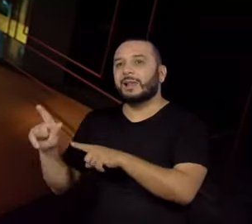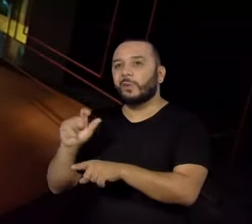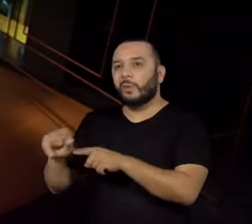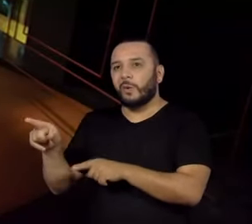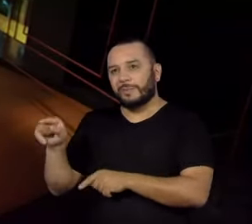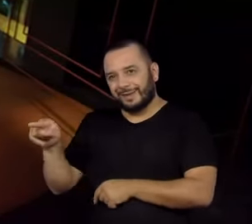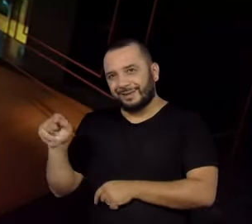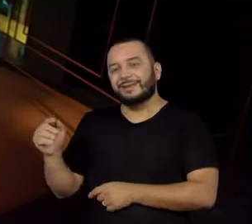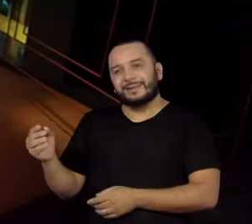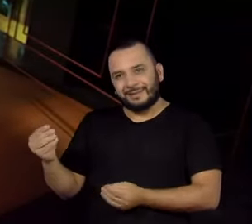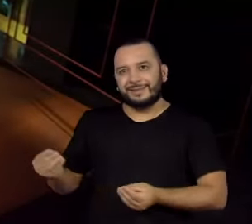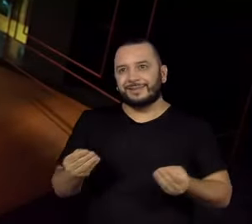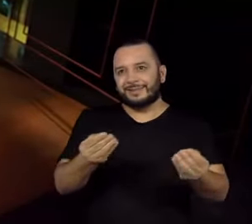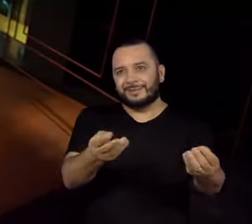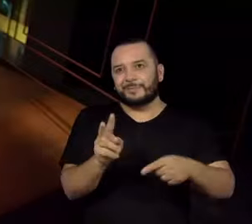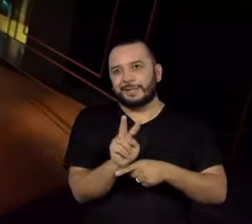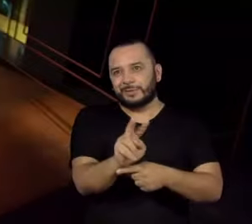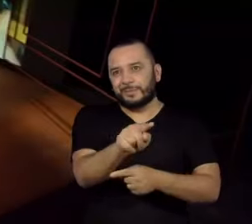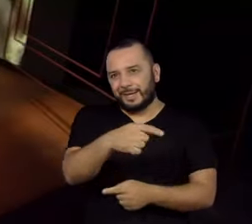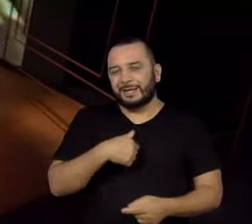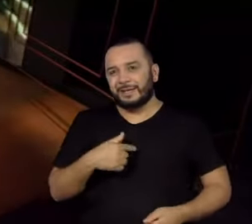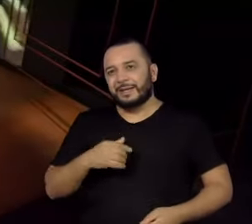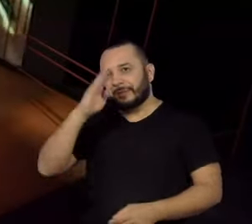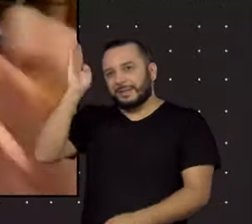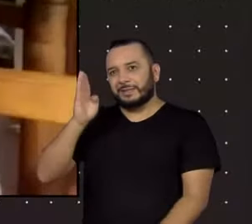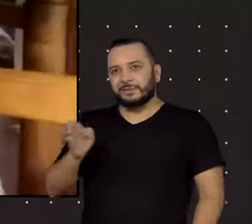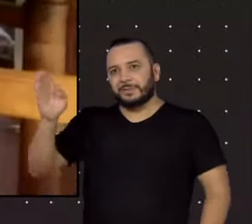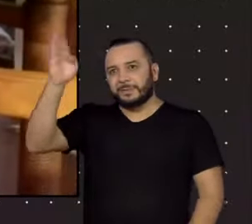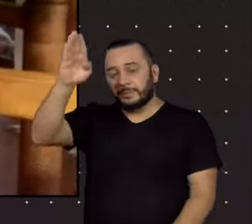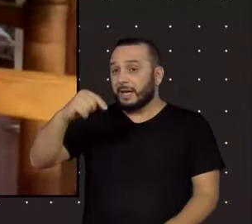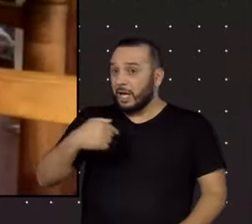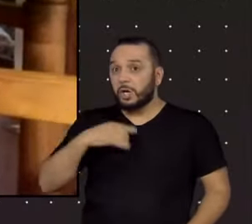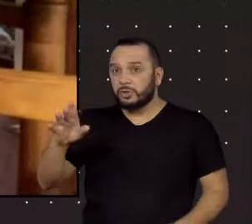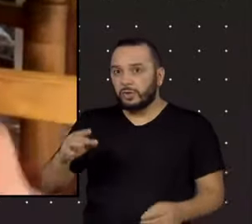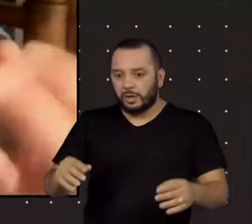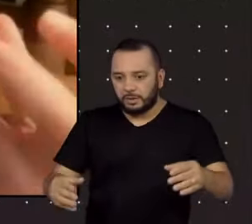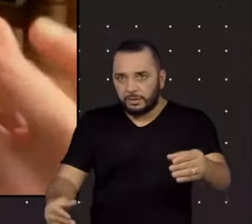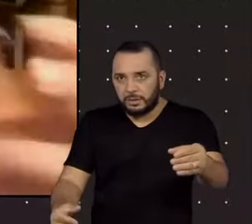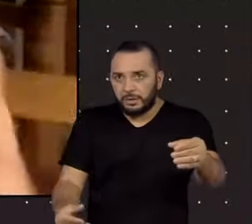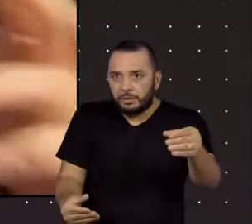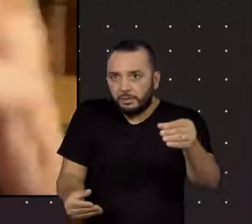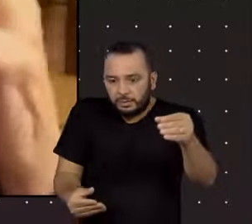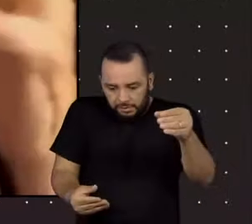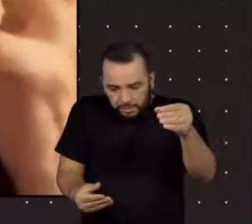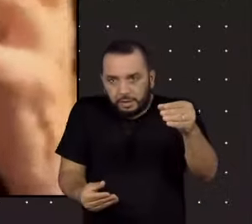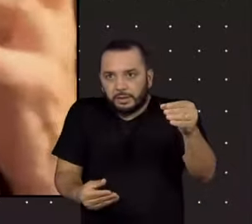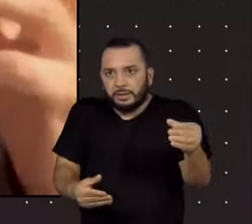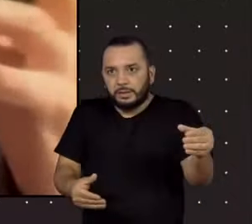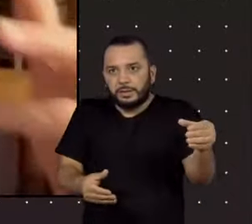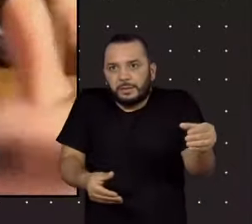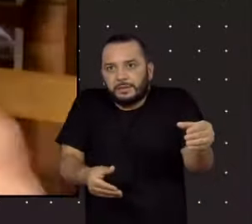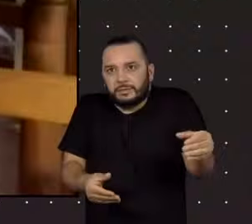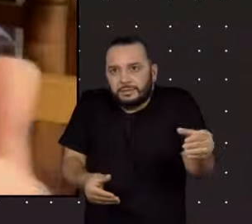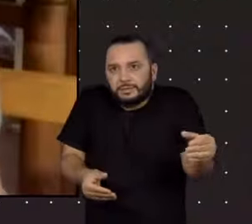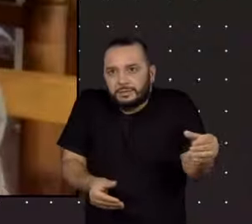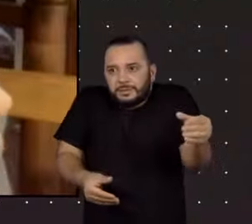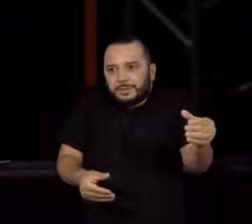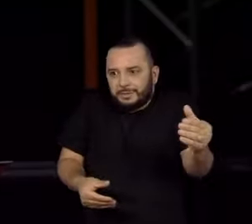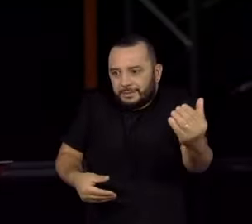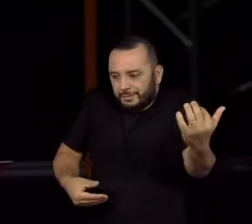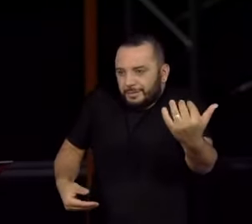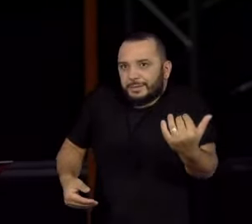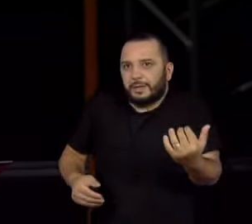muitos concertos pelo Brasil e pelo mundo com esses Stradivarius. Eu tive a felicidade de poder tocar. Você pega aquilo na mão, é uma coisa assim, né? Tivesse uma